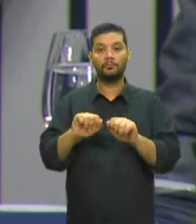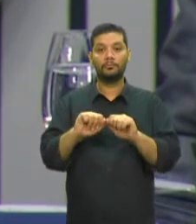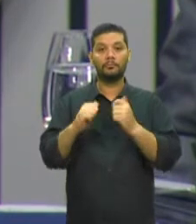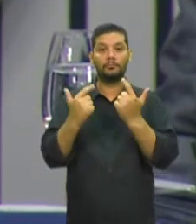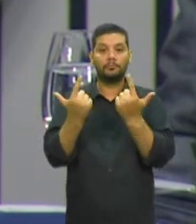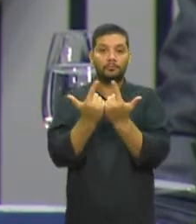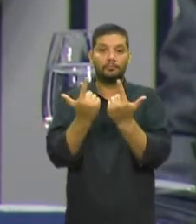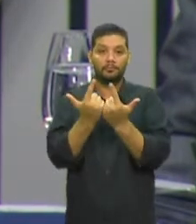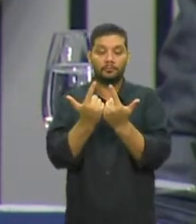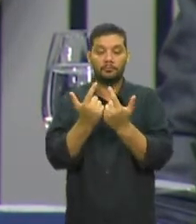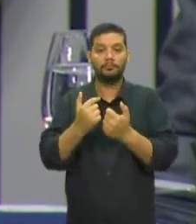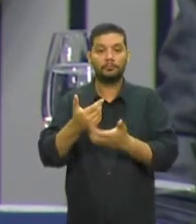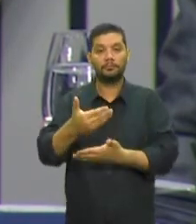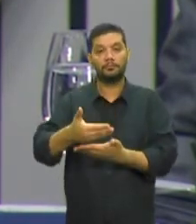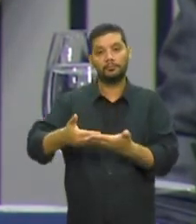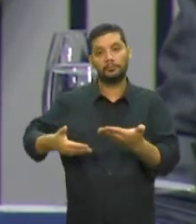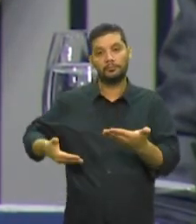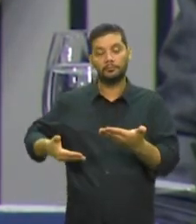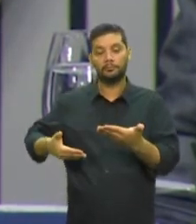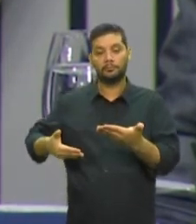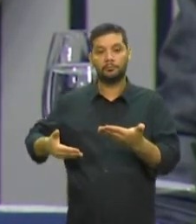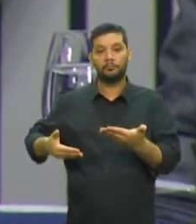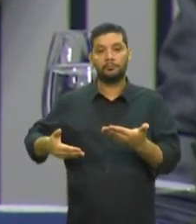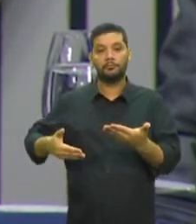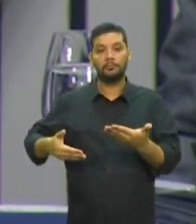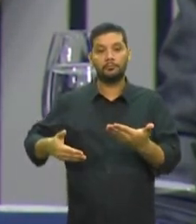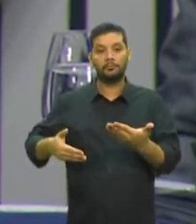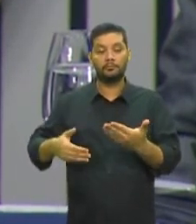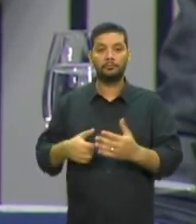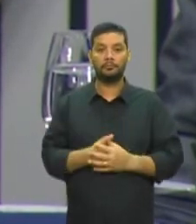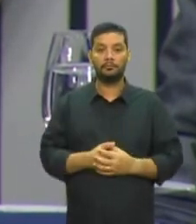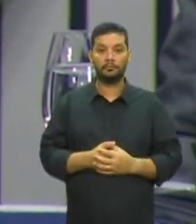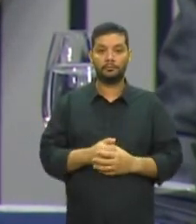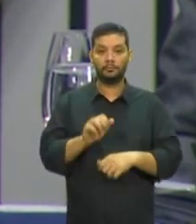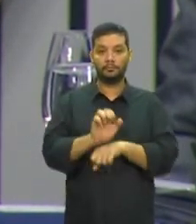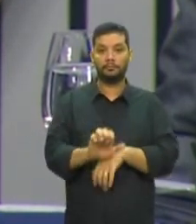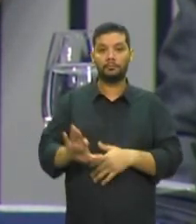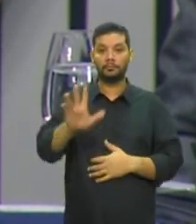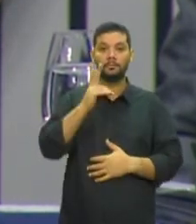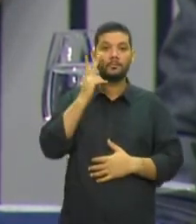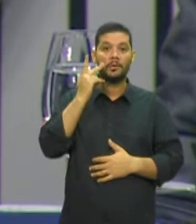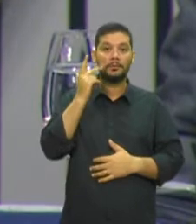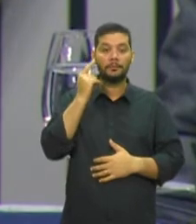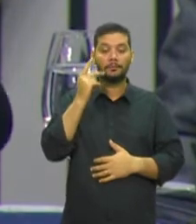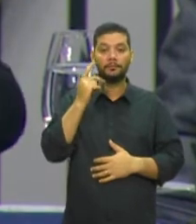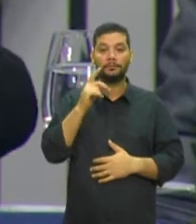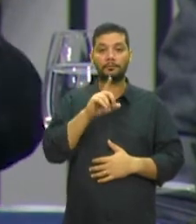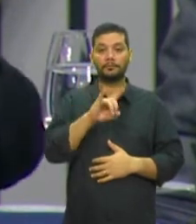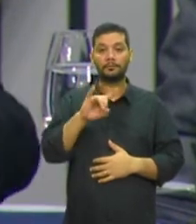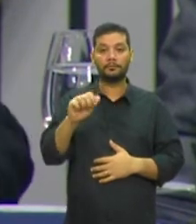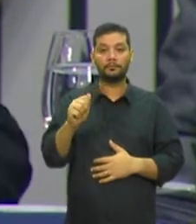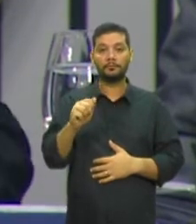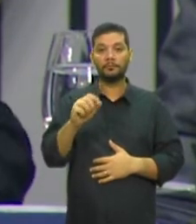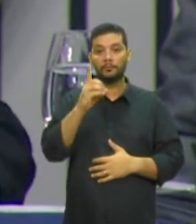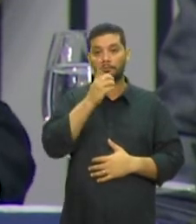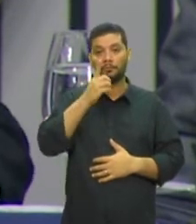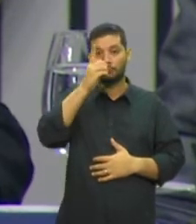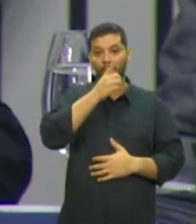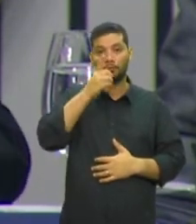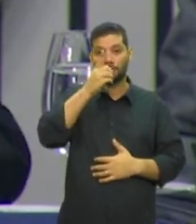A prova do concurso da Assembleia Legislativa do Estado do Ceará será realizada no domingo,